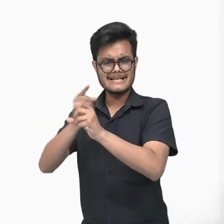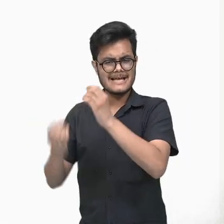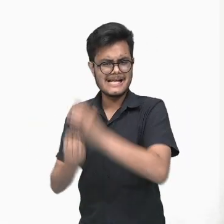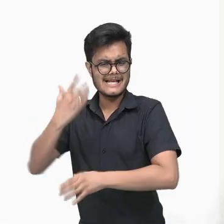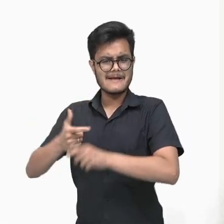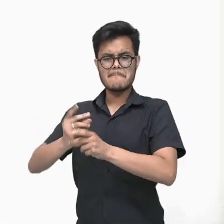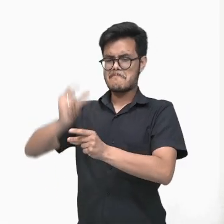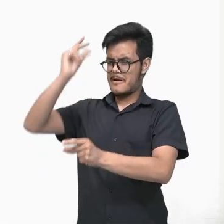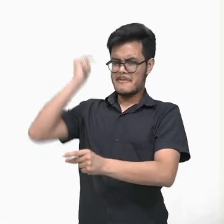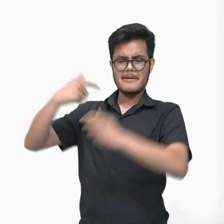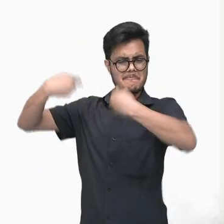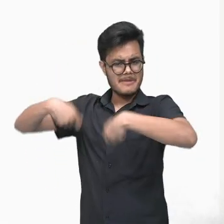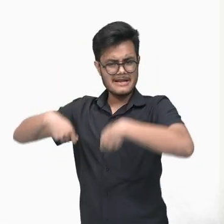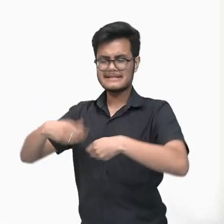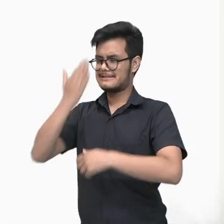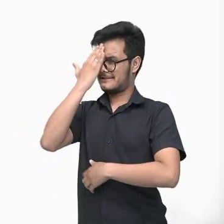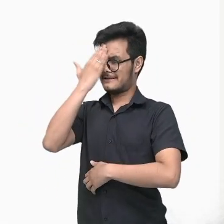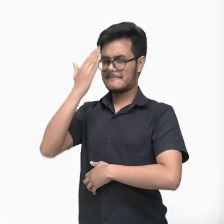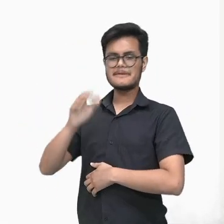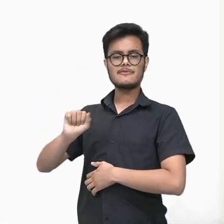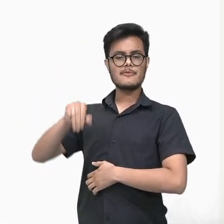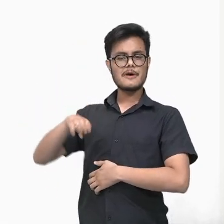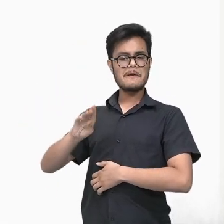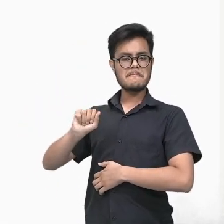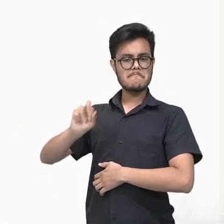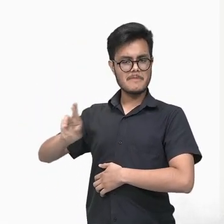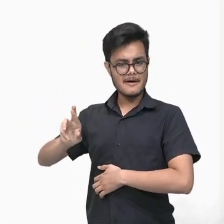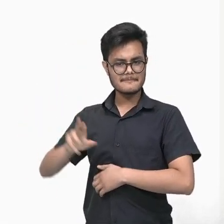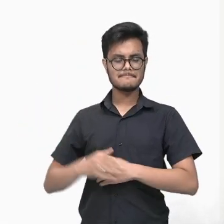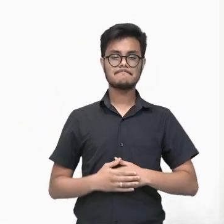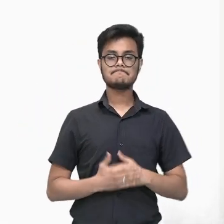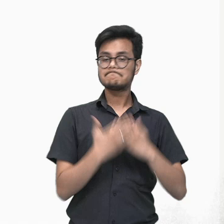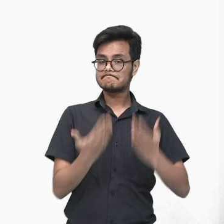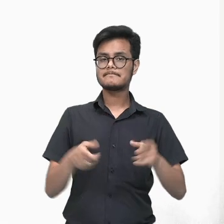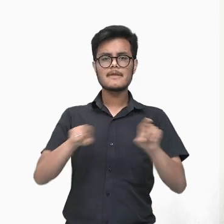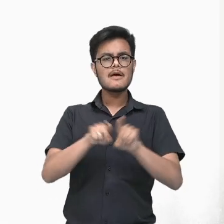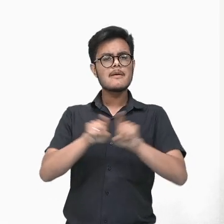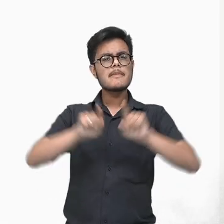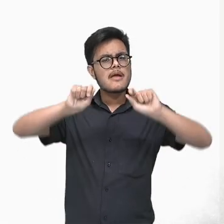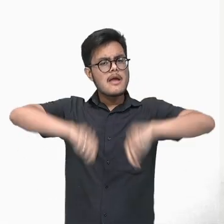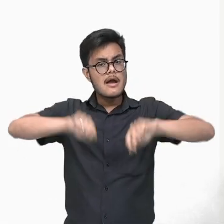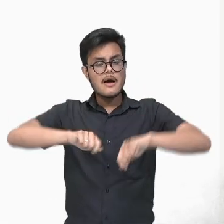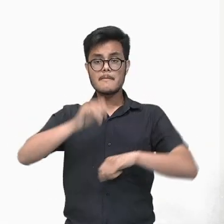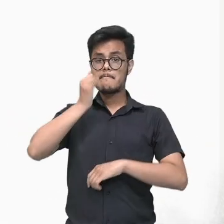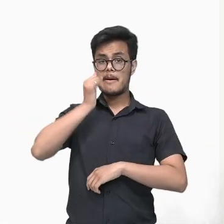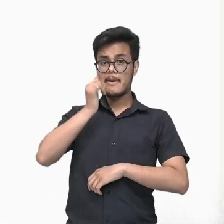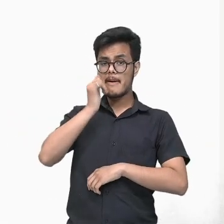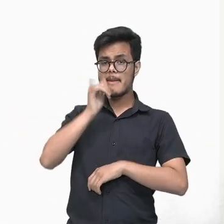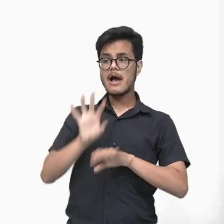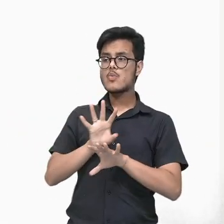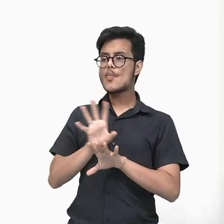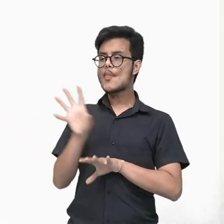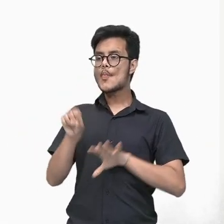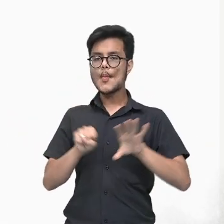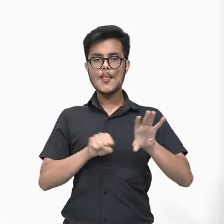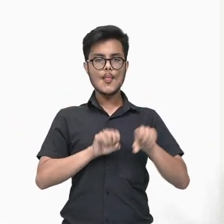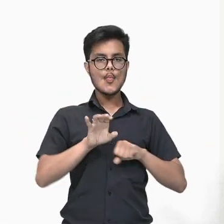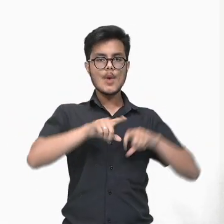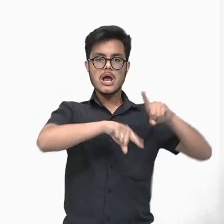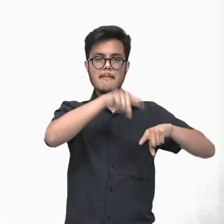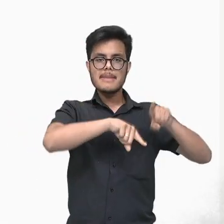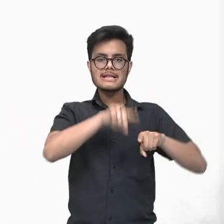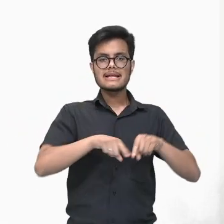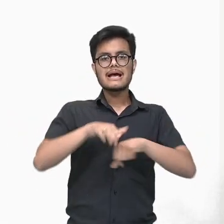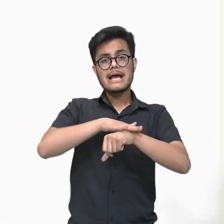tenho que lembrar do ambar. E adquiria a capacidade de atrair pedacinhos